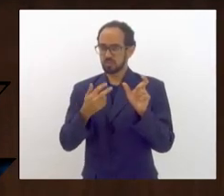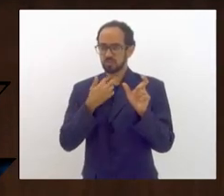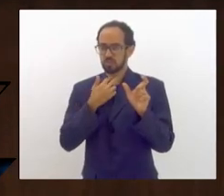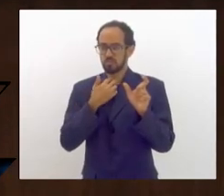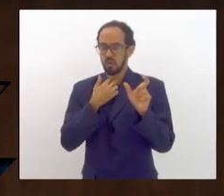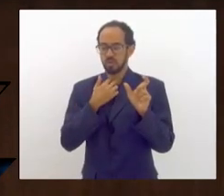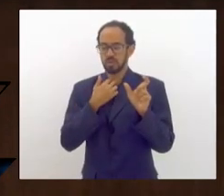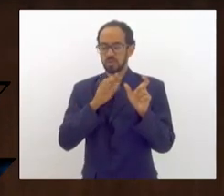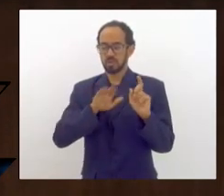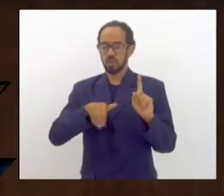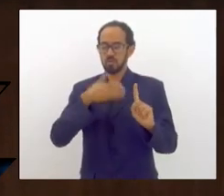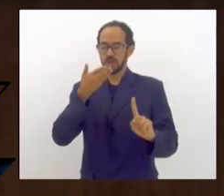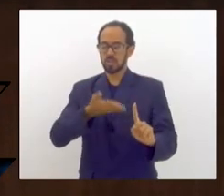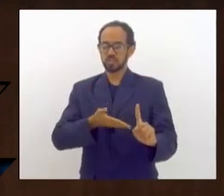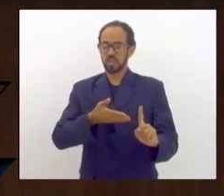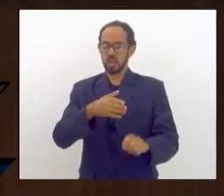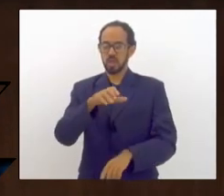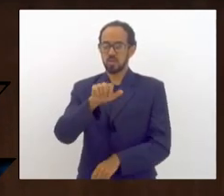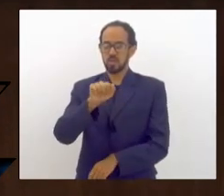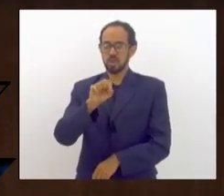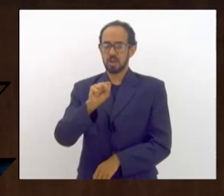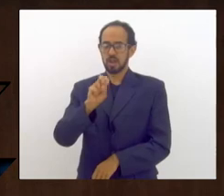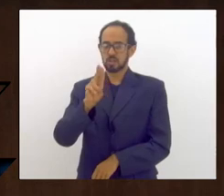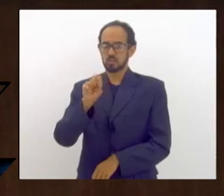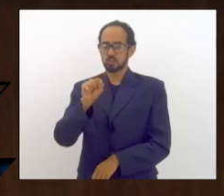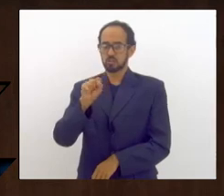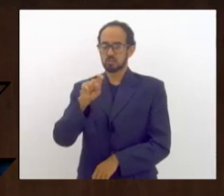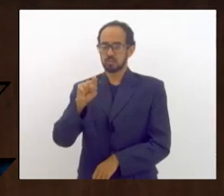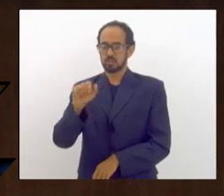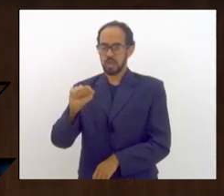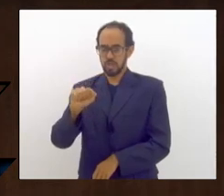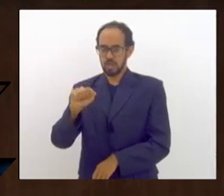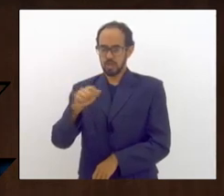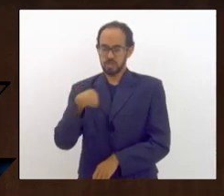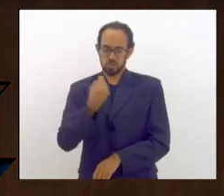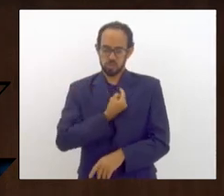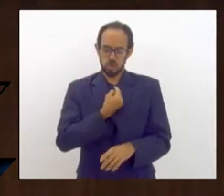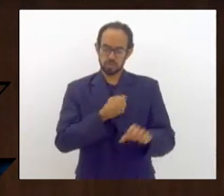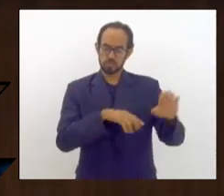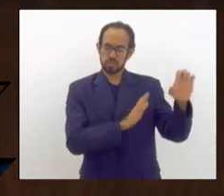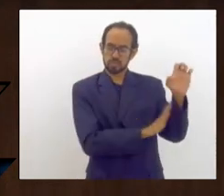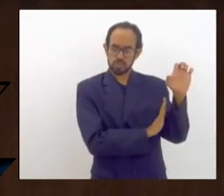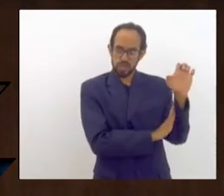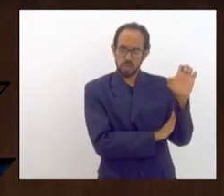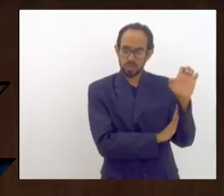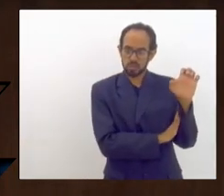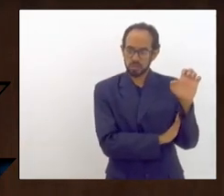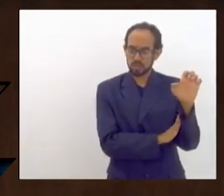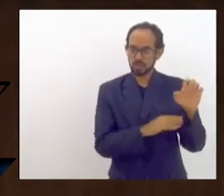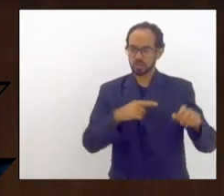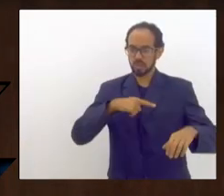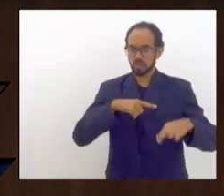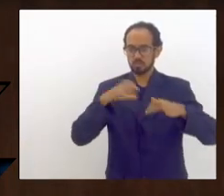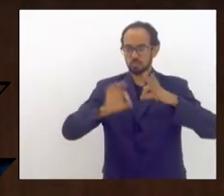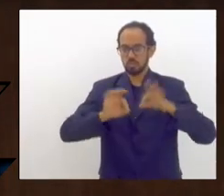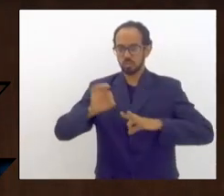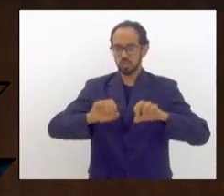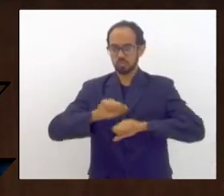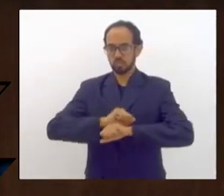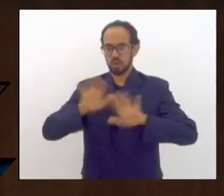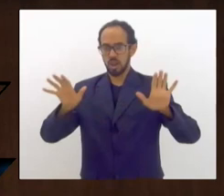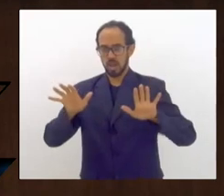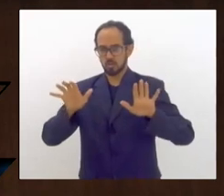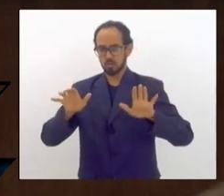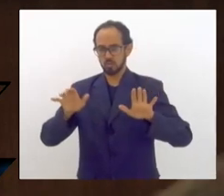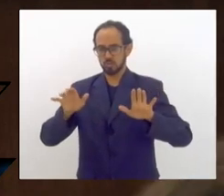Cazuza. E nós somos de esquerda e achamos, temos um projeto claro contra o projeto